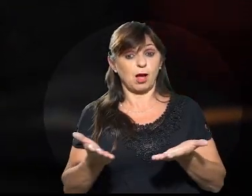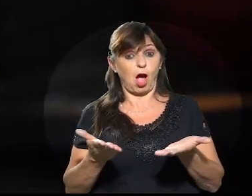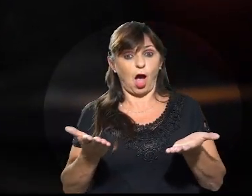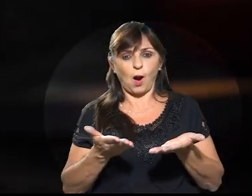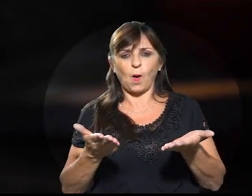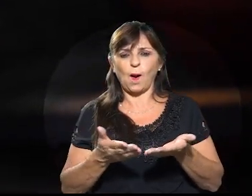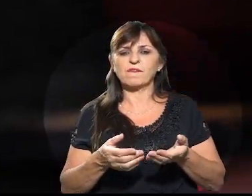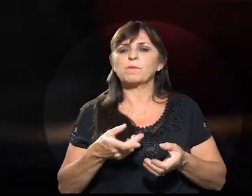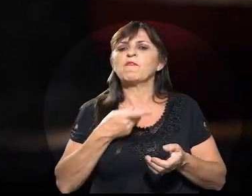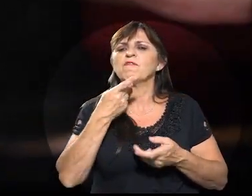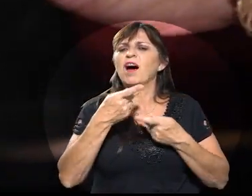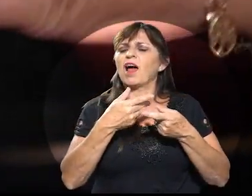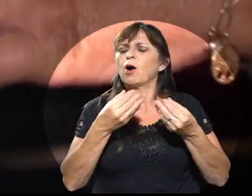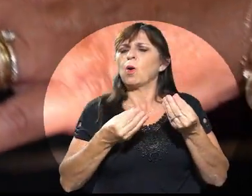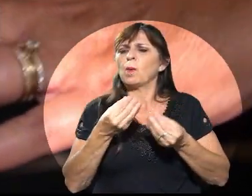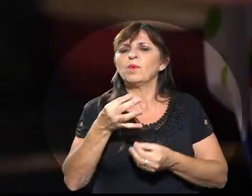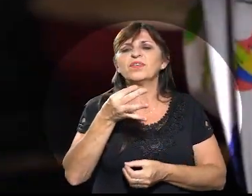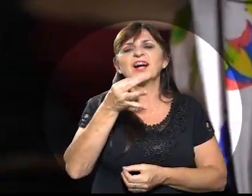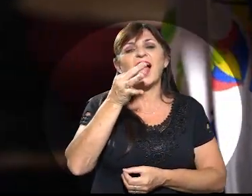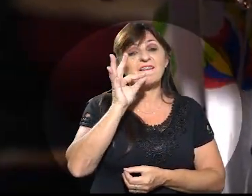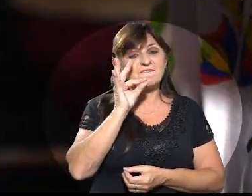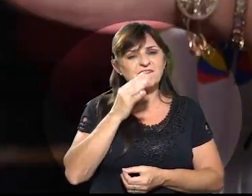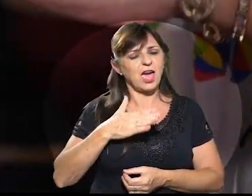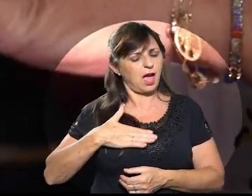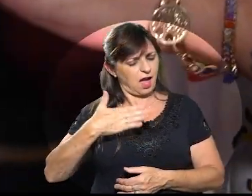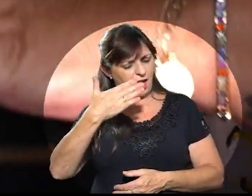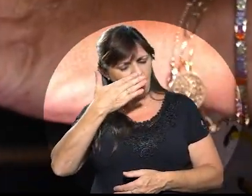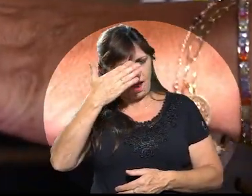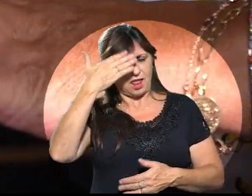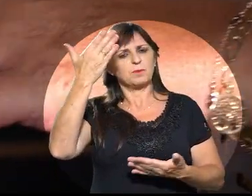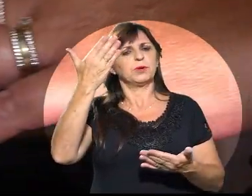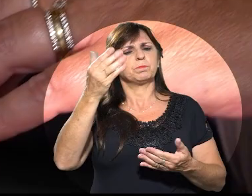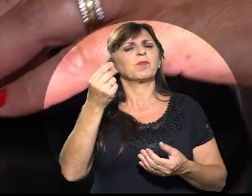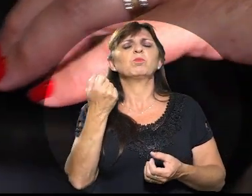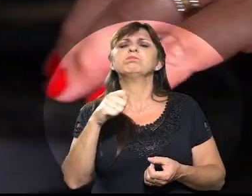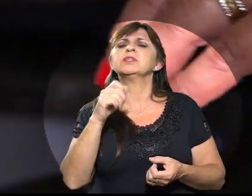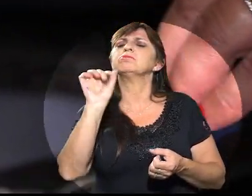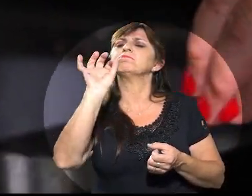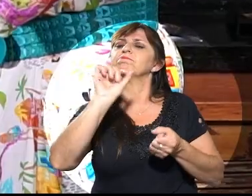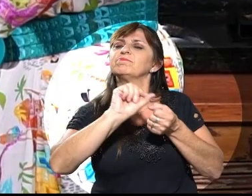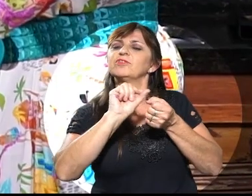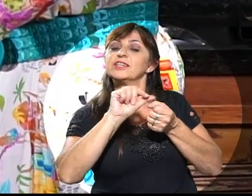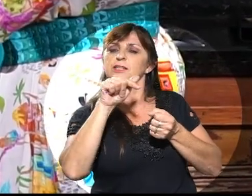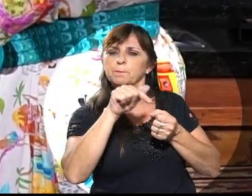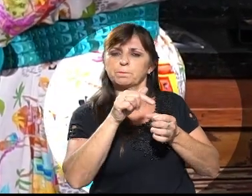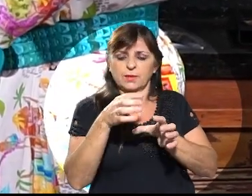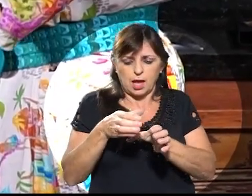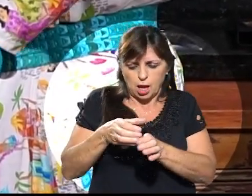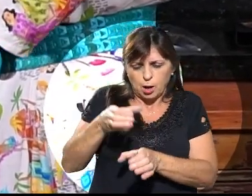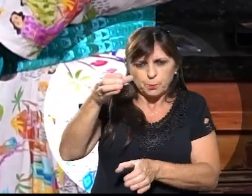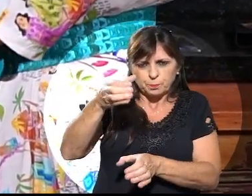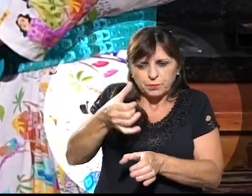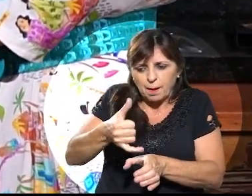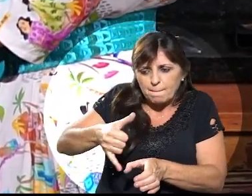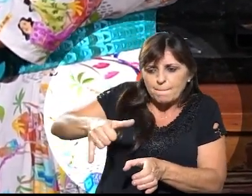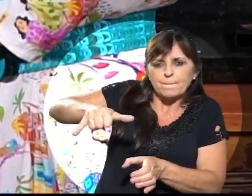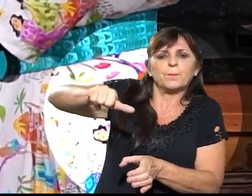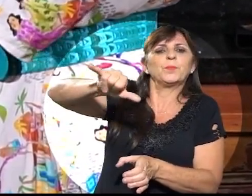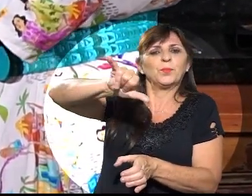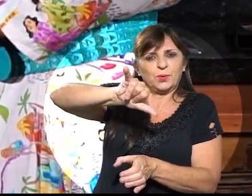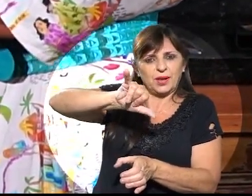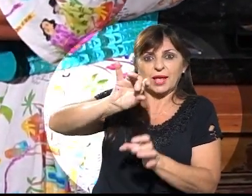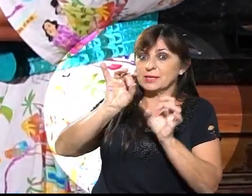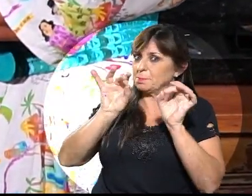café árabe, tá? Então ele é todo decorado, tem vários, né, modelos. Então assim, ó, eu boto a água para